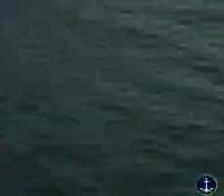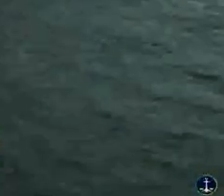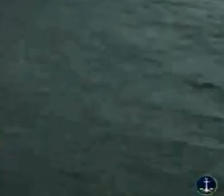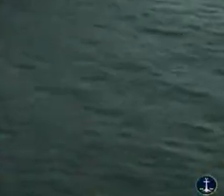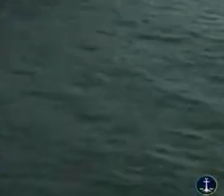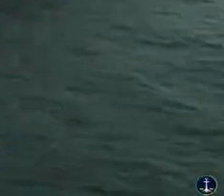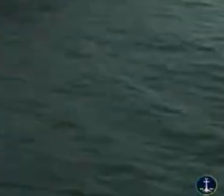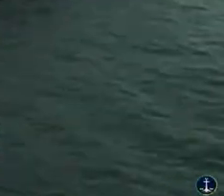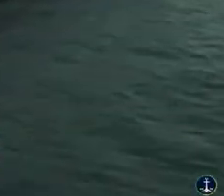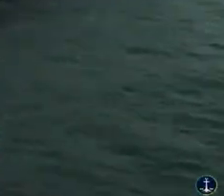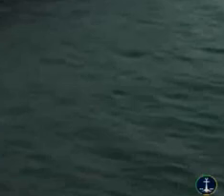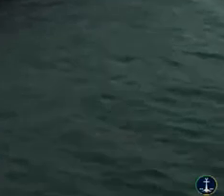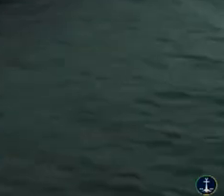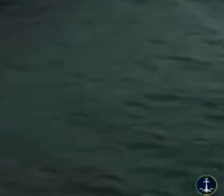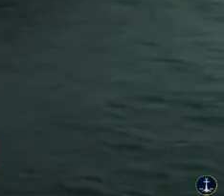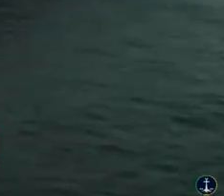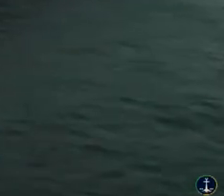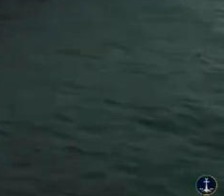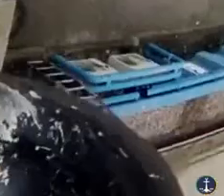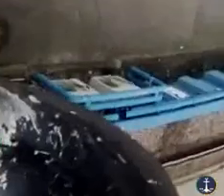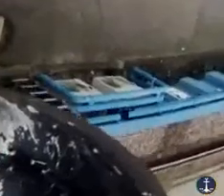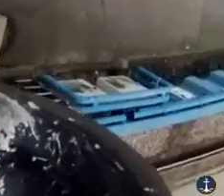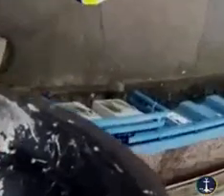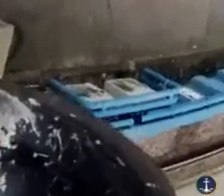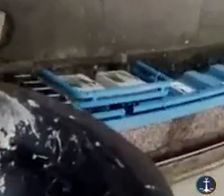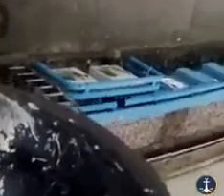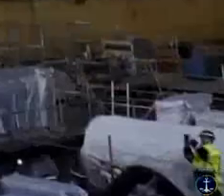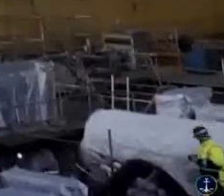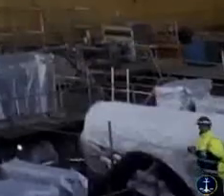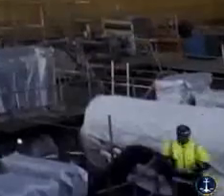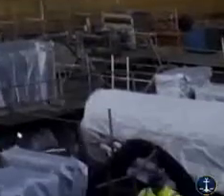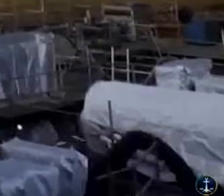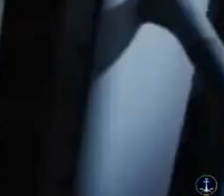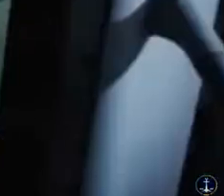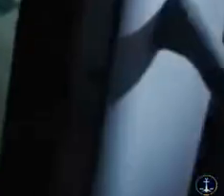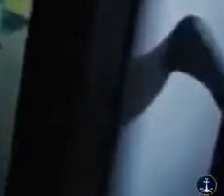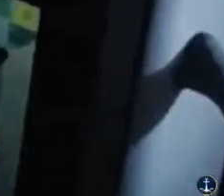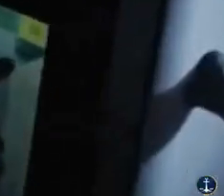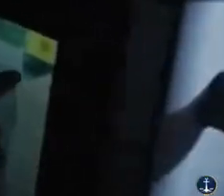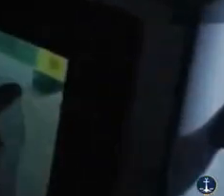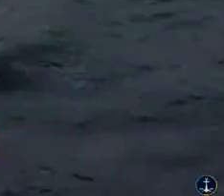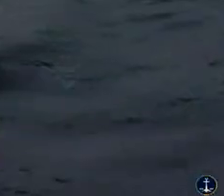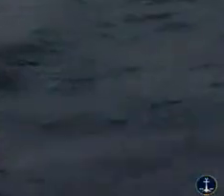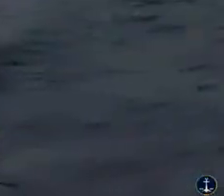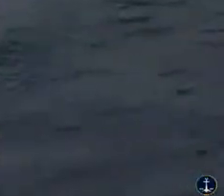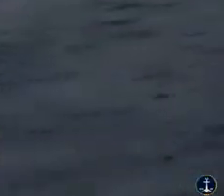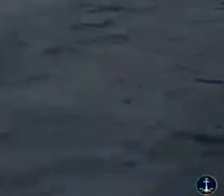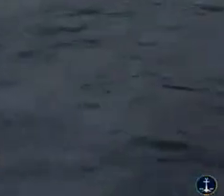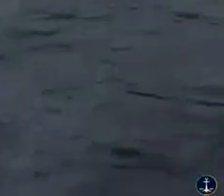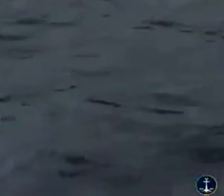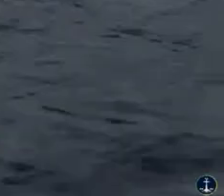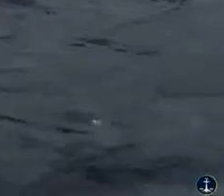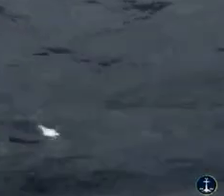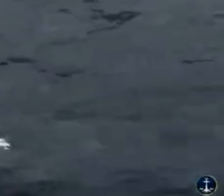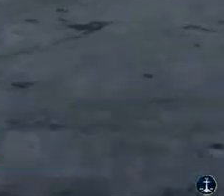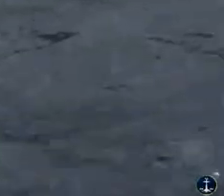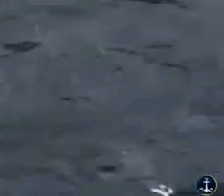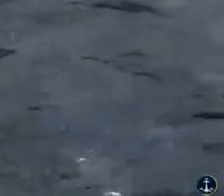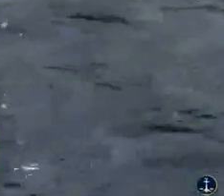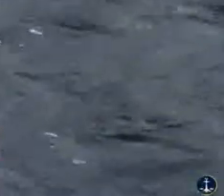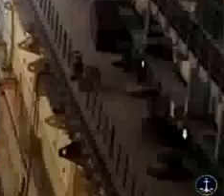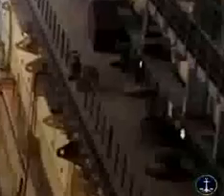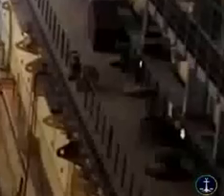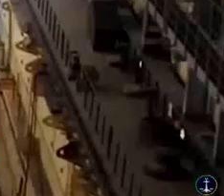Da aliança entre a Marinha do Brasil, ThyssenKrupp, Embraer e ATEC, nasce o mais moderno e